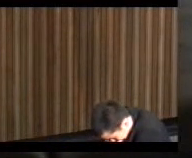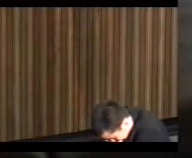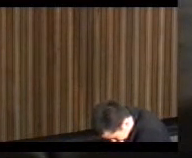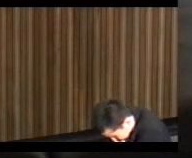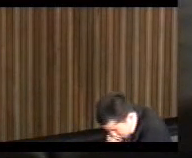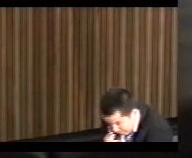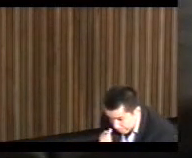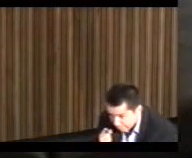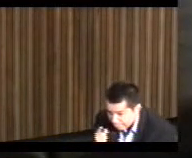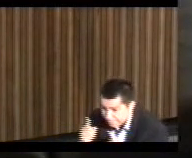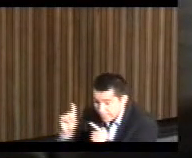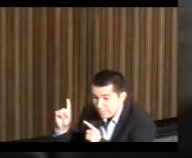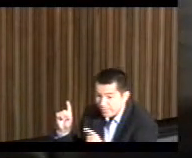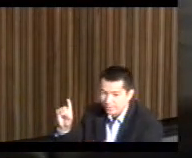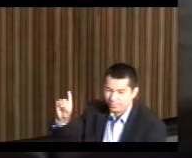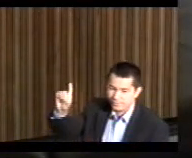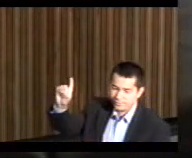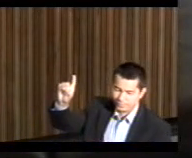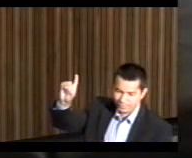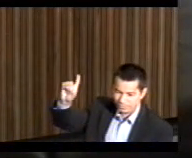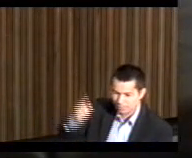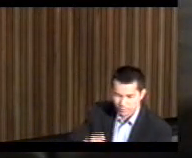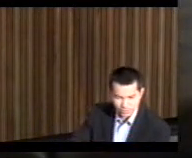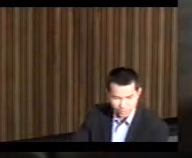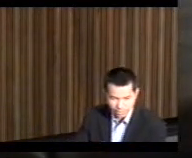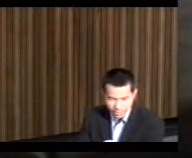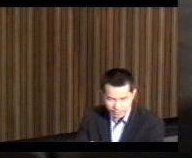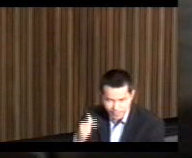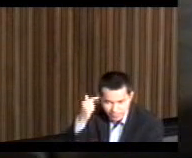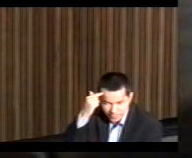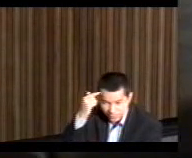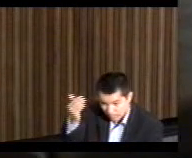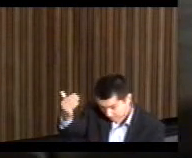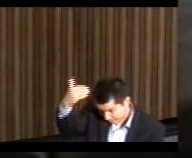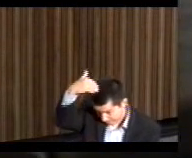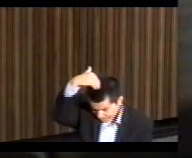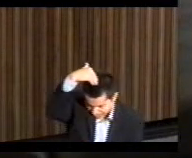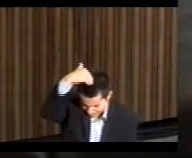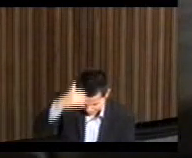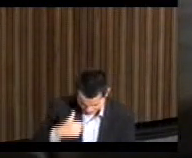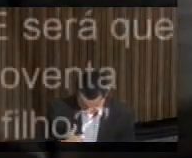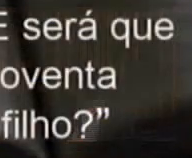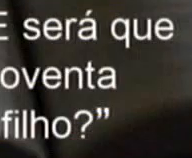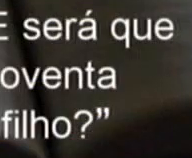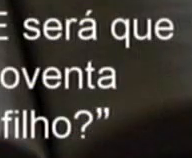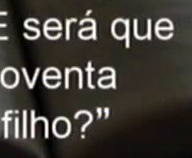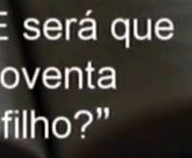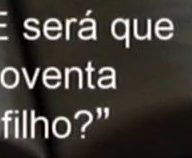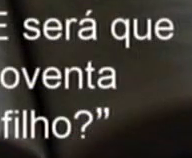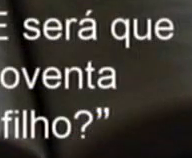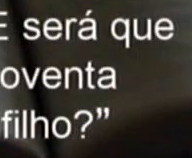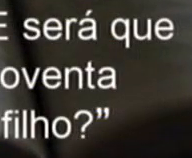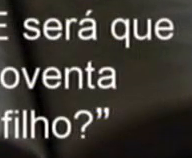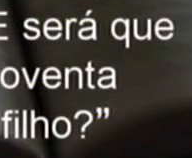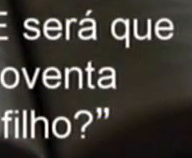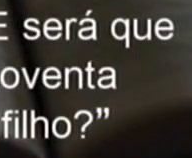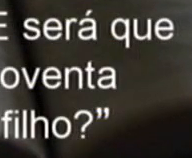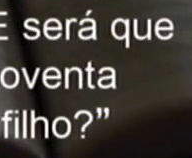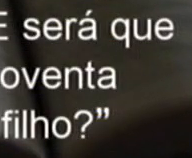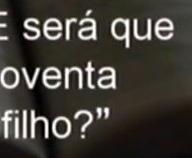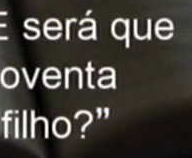ao pensar assim: por acaso um homem de 100